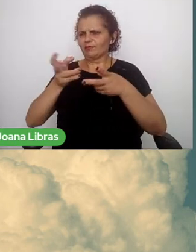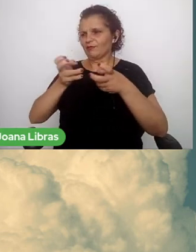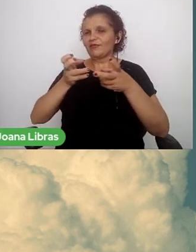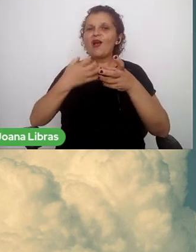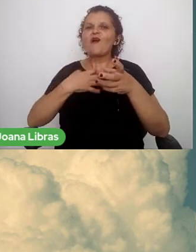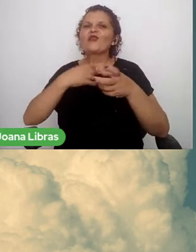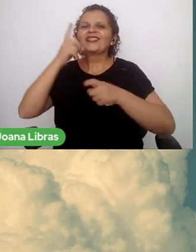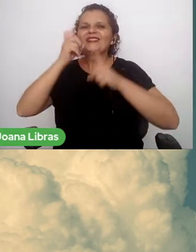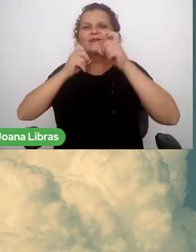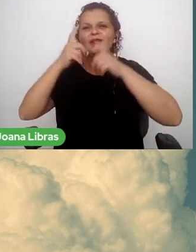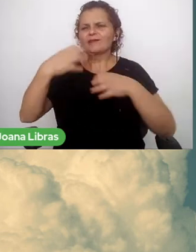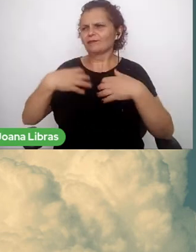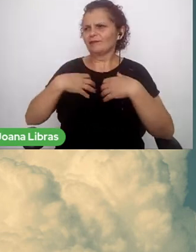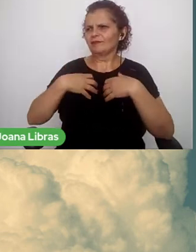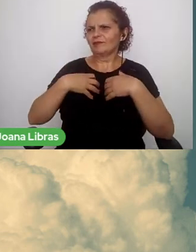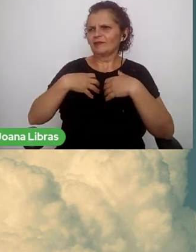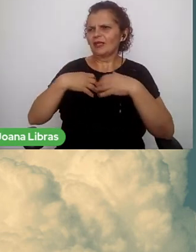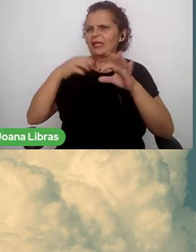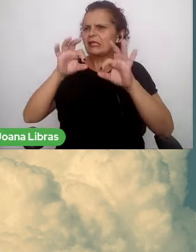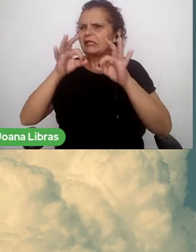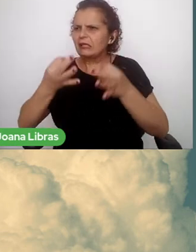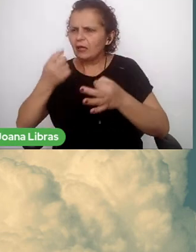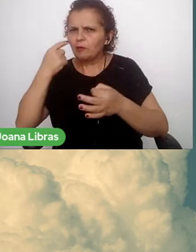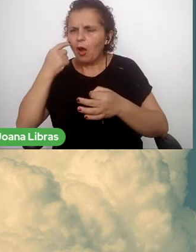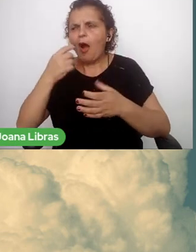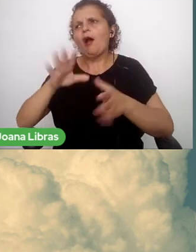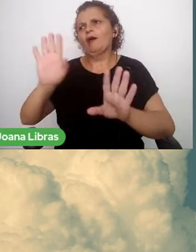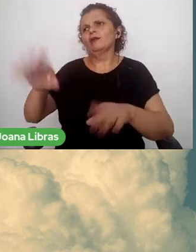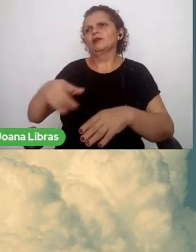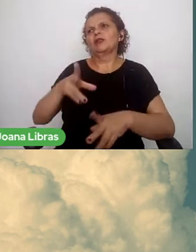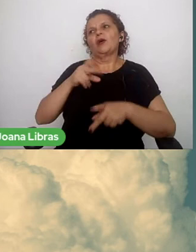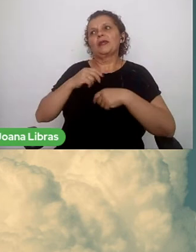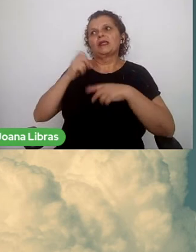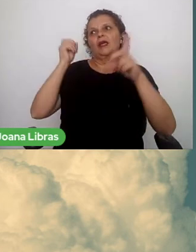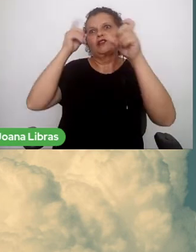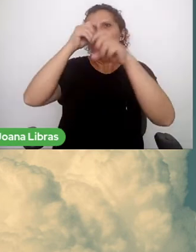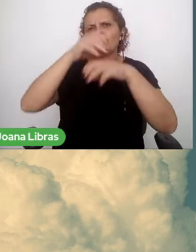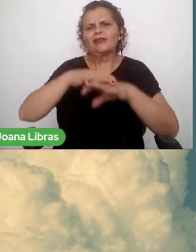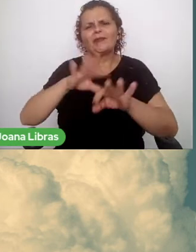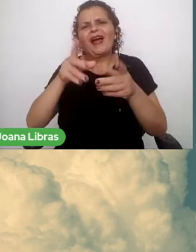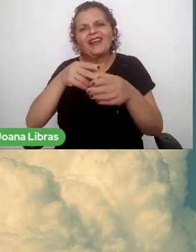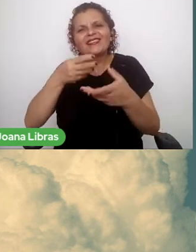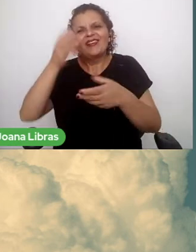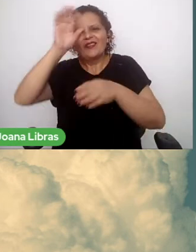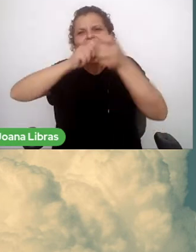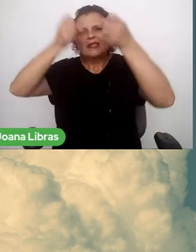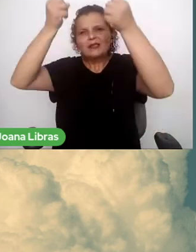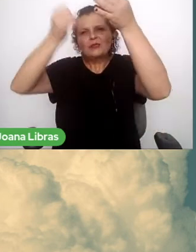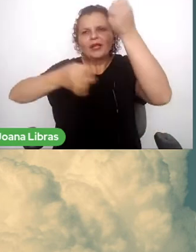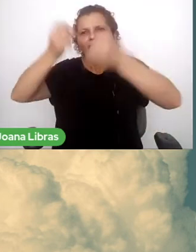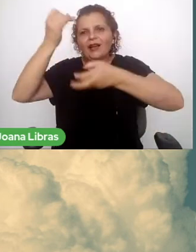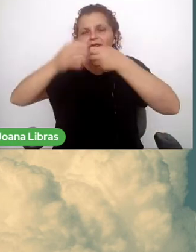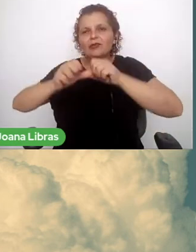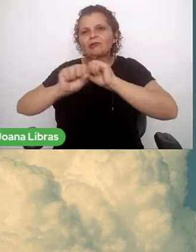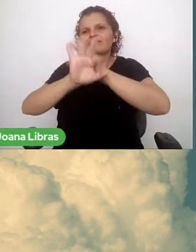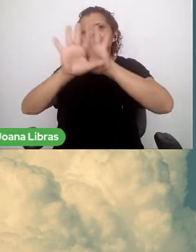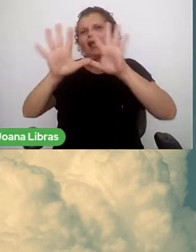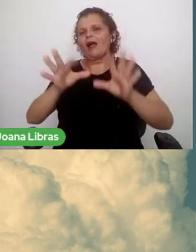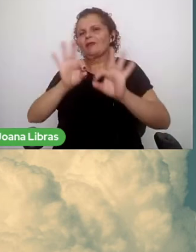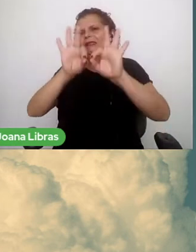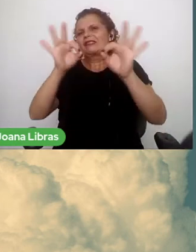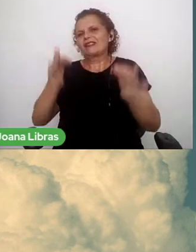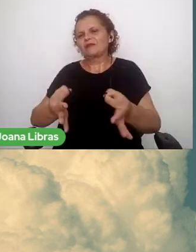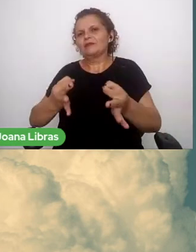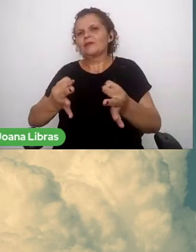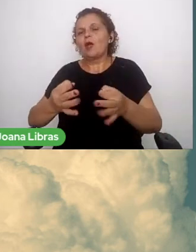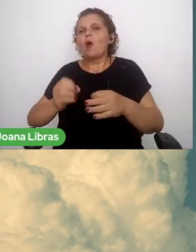pessoas falam, é muito mais simples do que eu pensava, tá? Tá muito fácil de entender. Ou então a